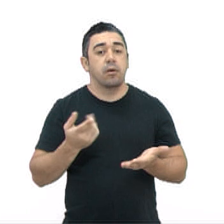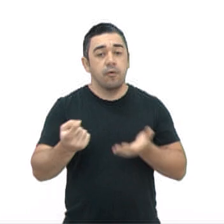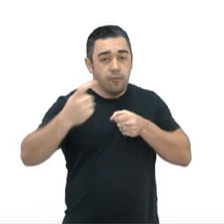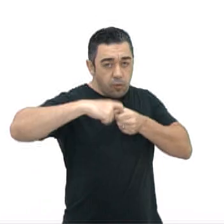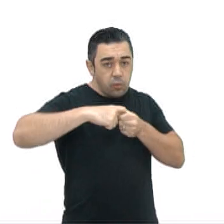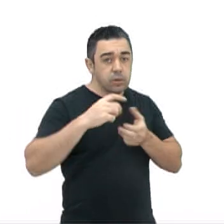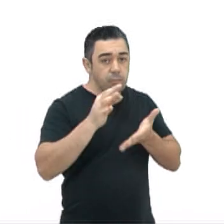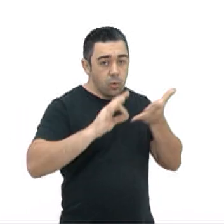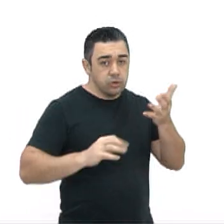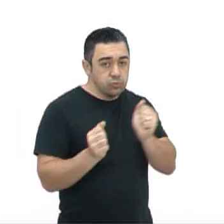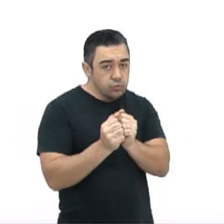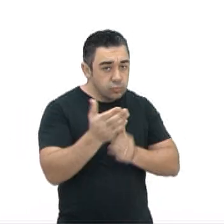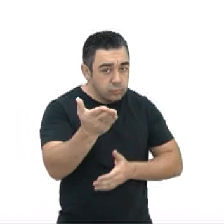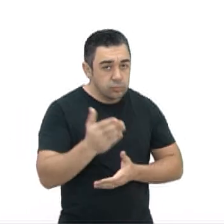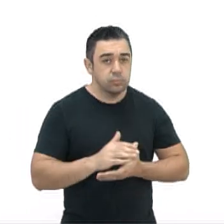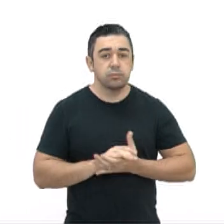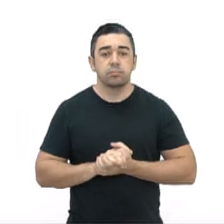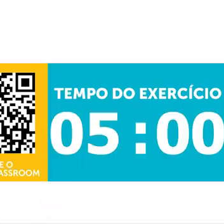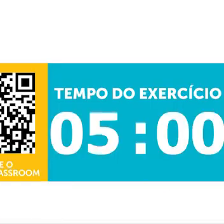corrigimos essa junto com vocês.